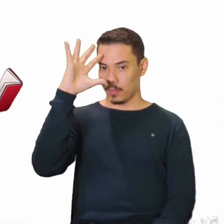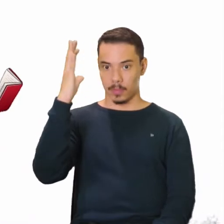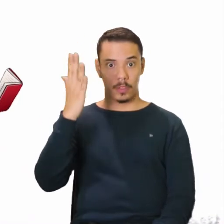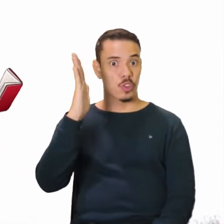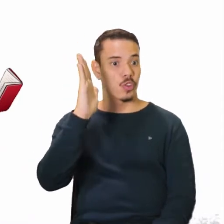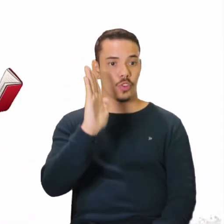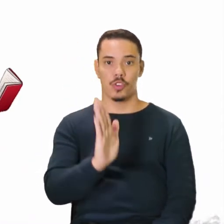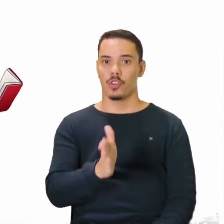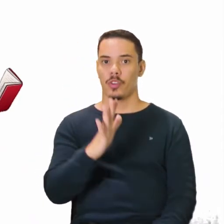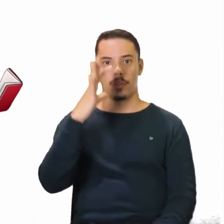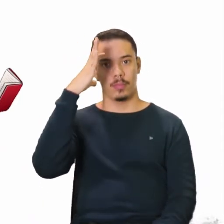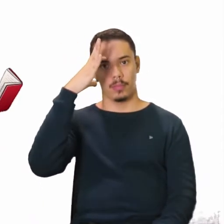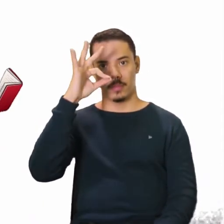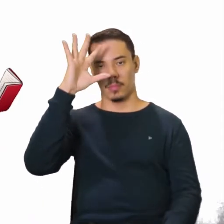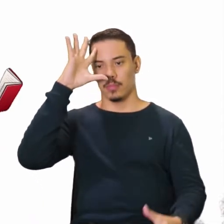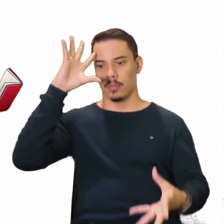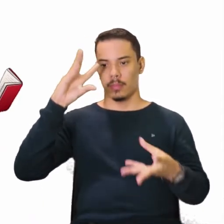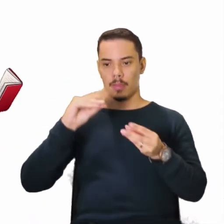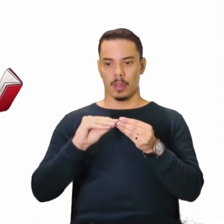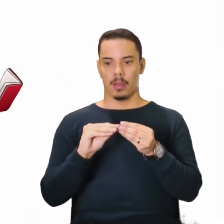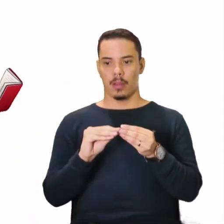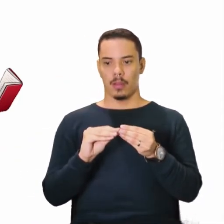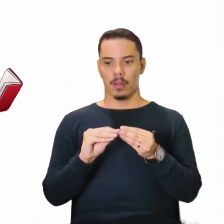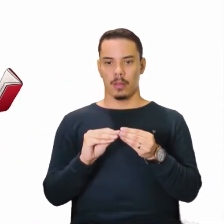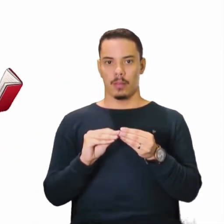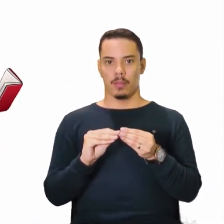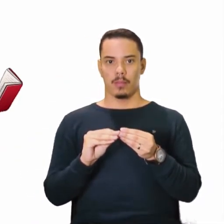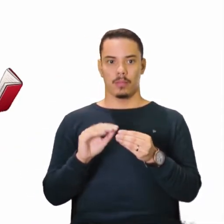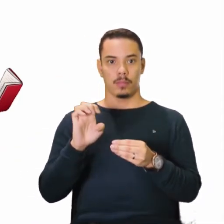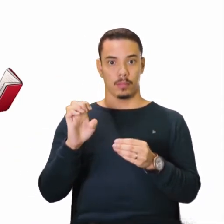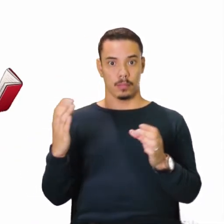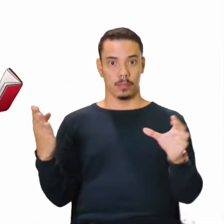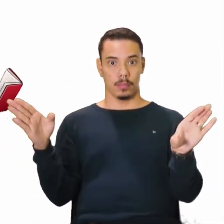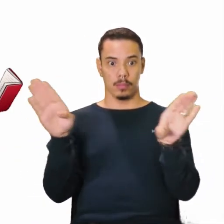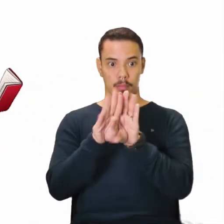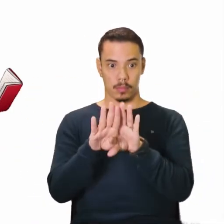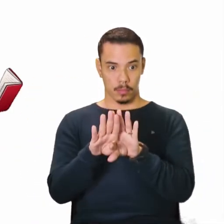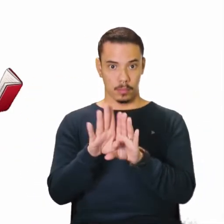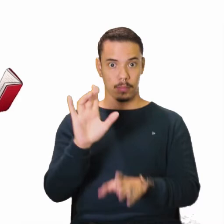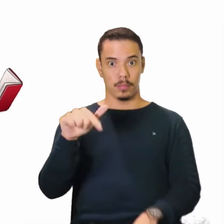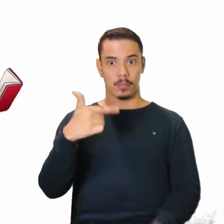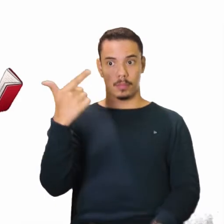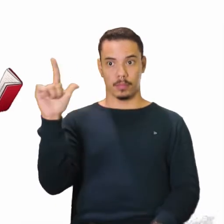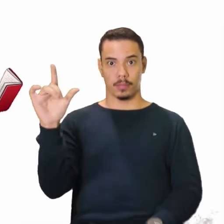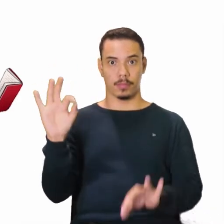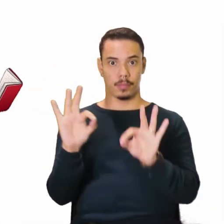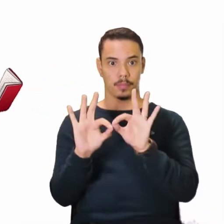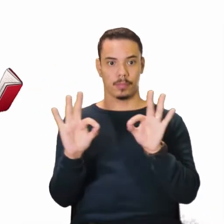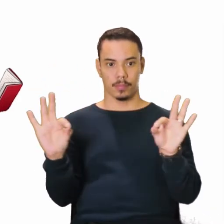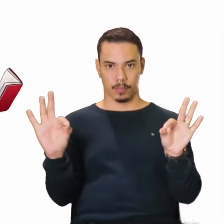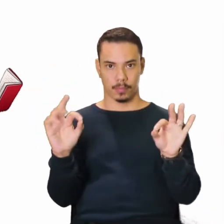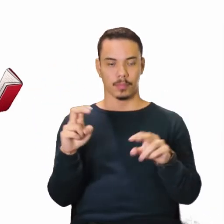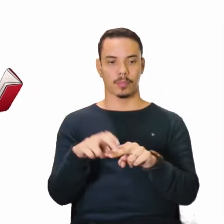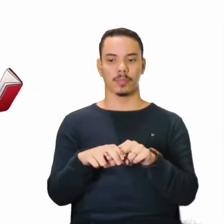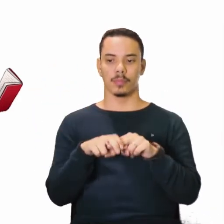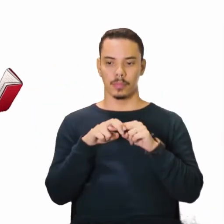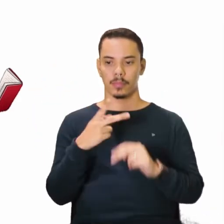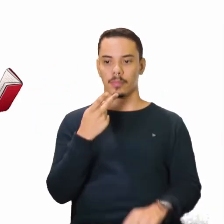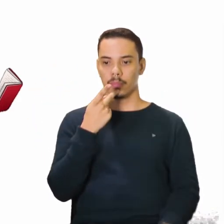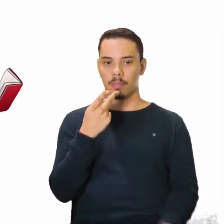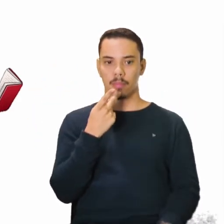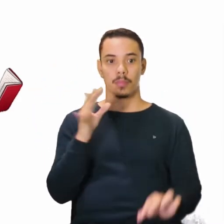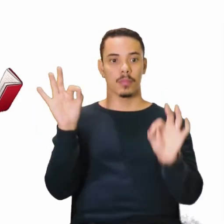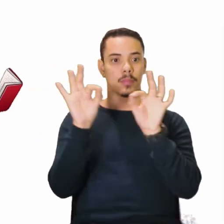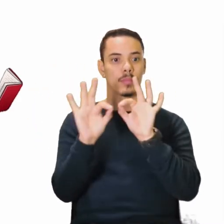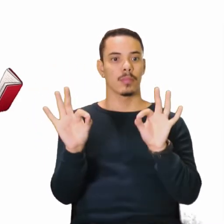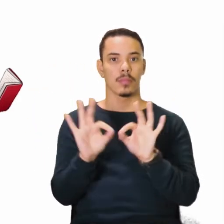já entende, né? E fechei a porta, outra oração. Então aí tá ligando que